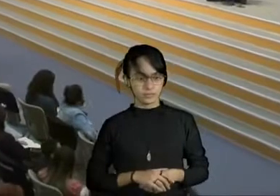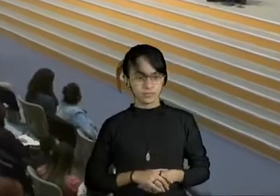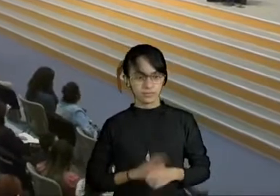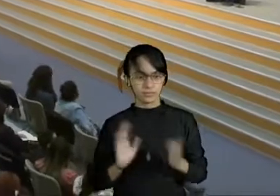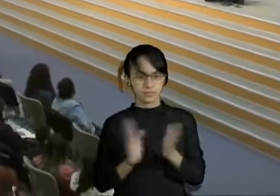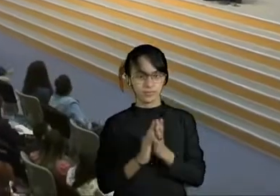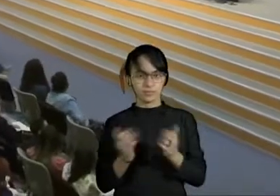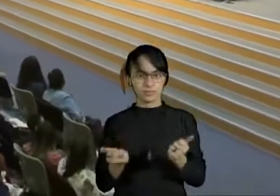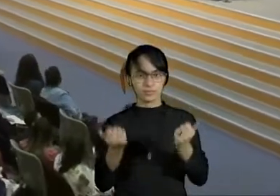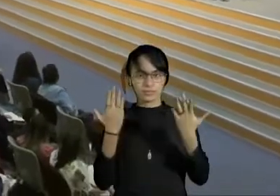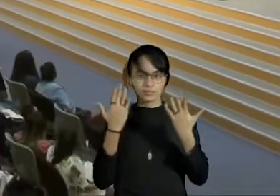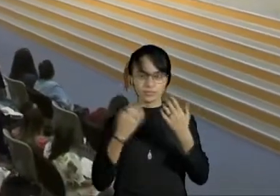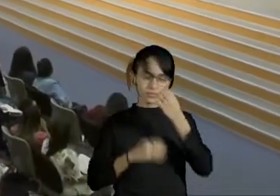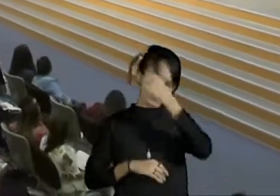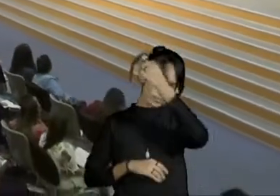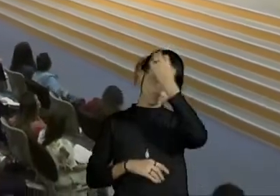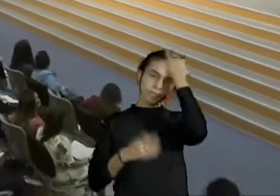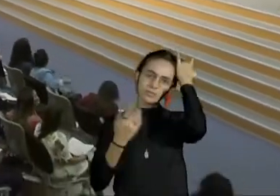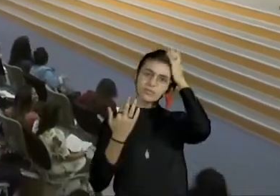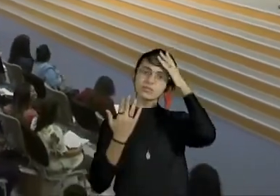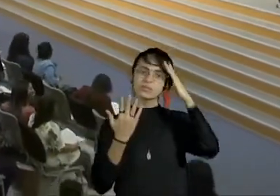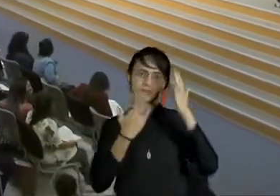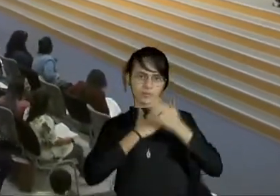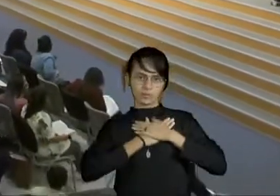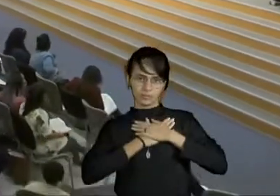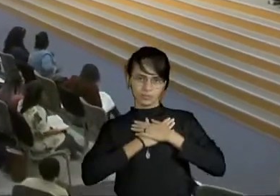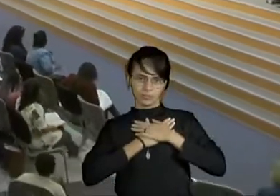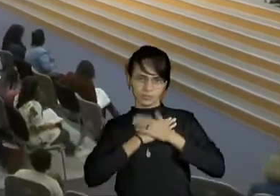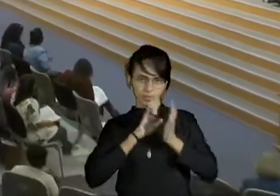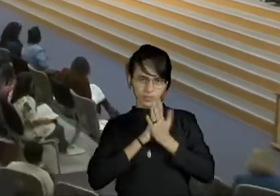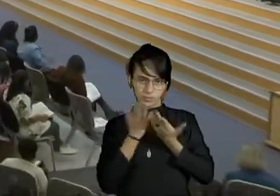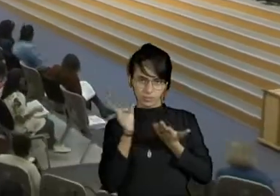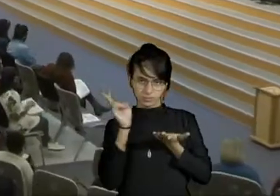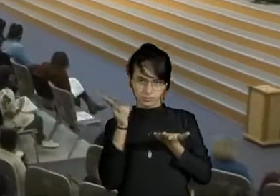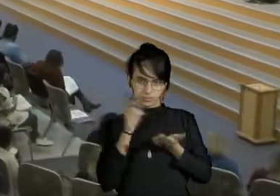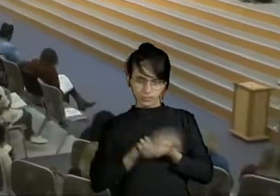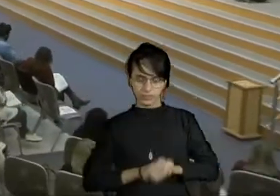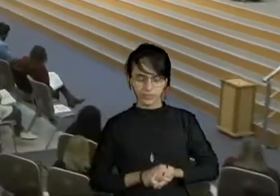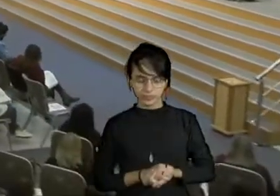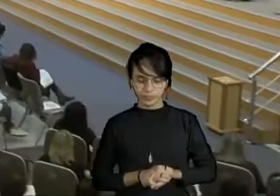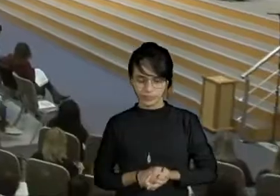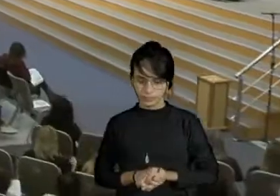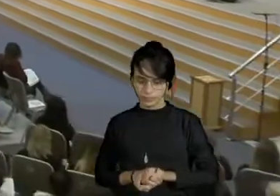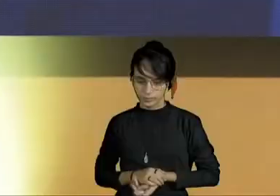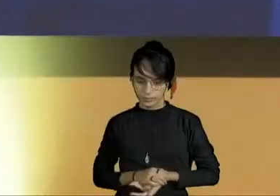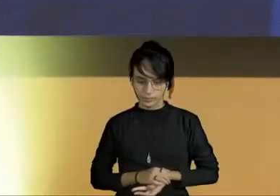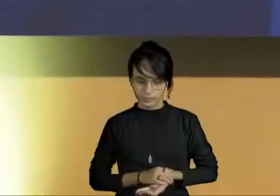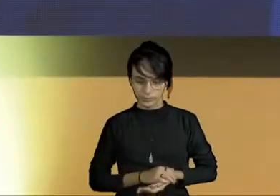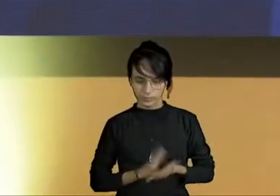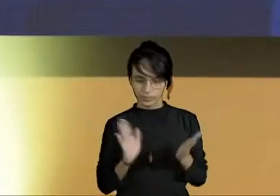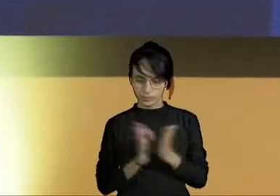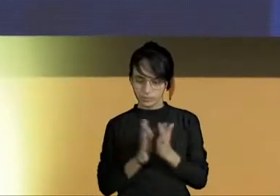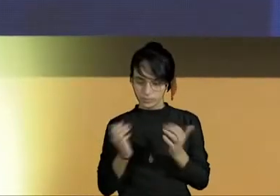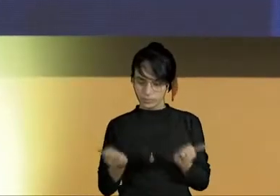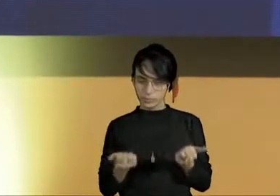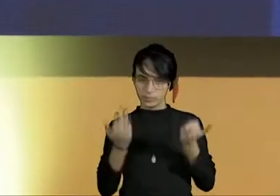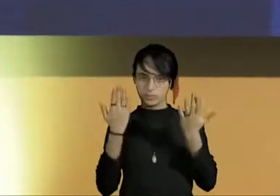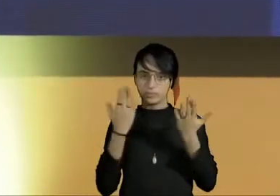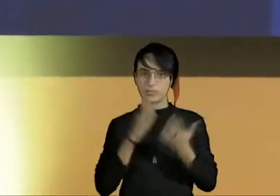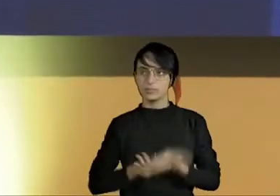Oh, aleluia. Põe a mão sobre o seu coração. Deixe sua Bíblia aberta sobre o seu colo. Oh,